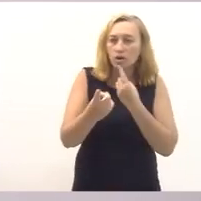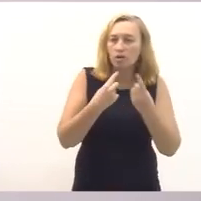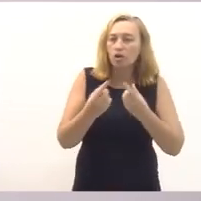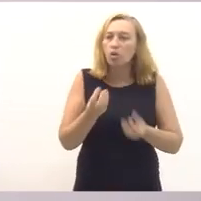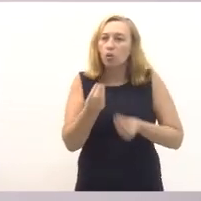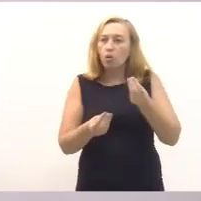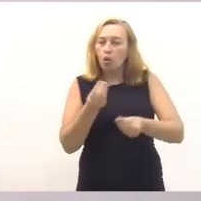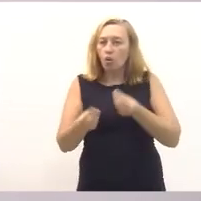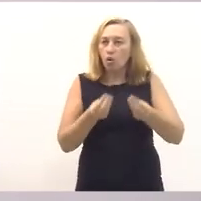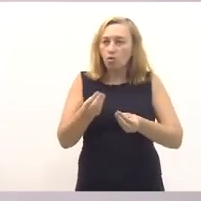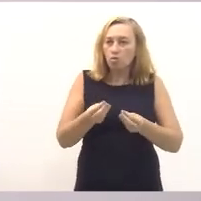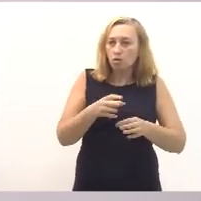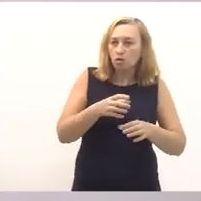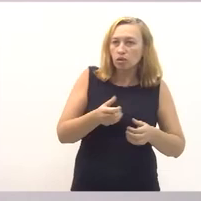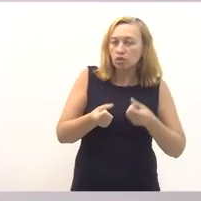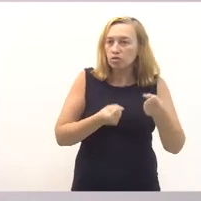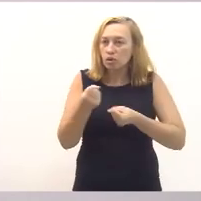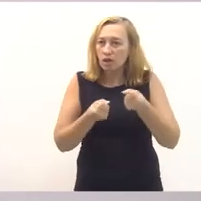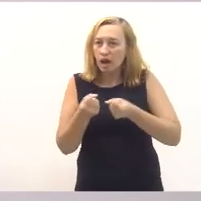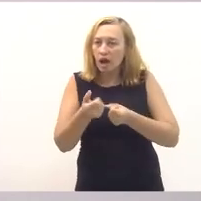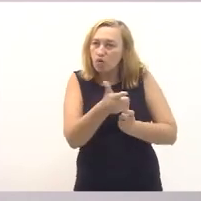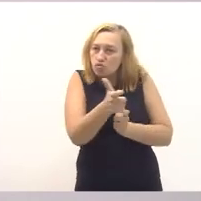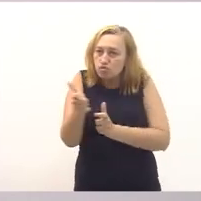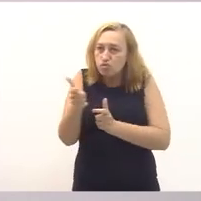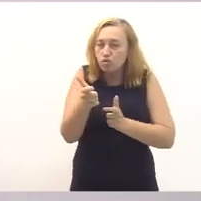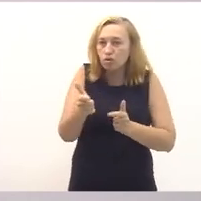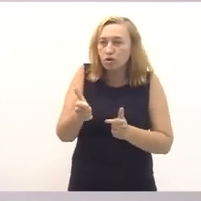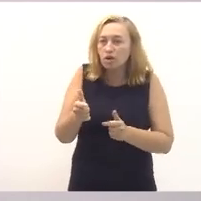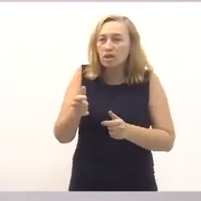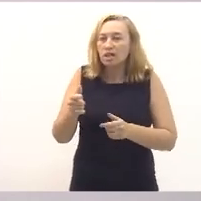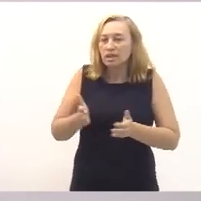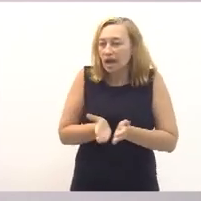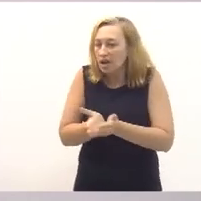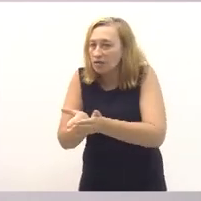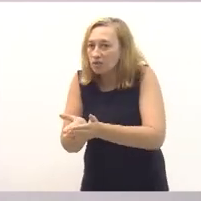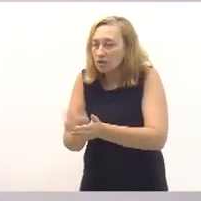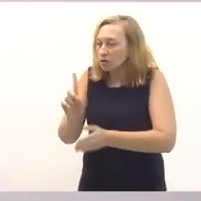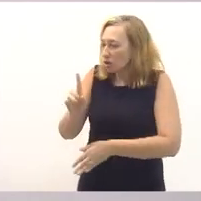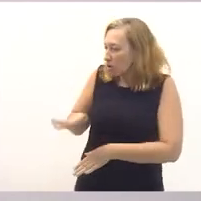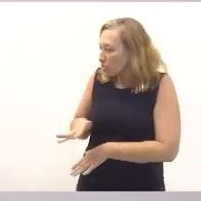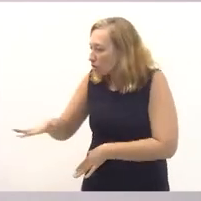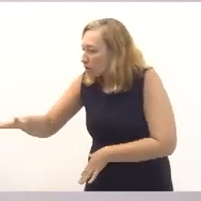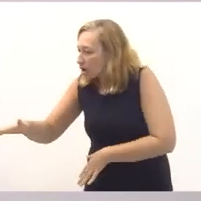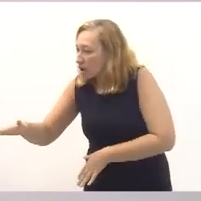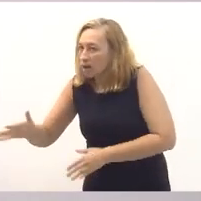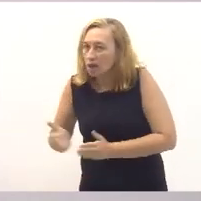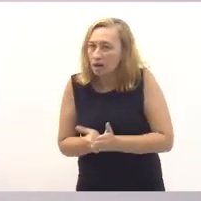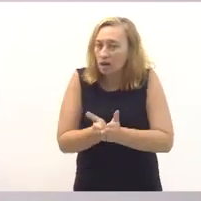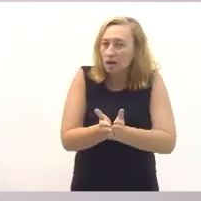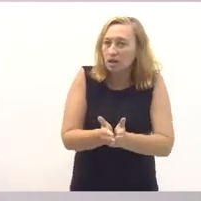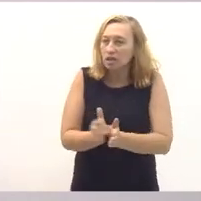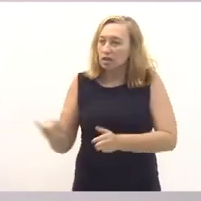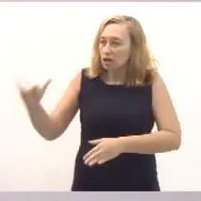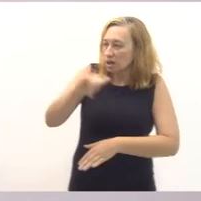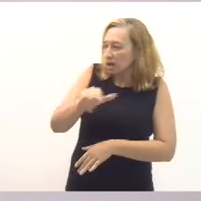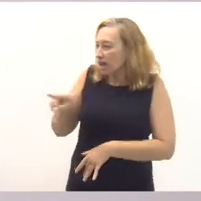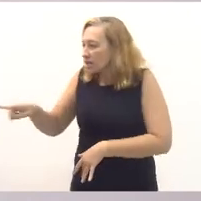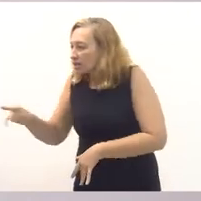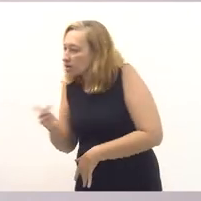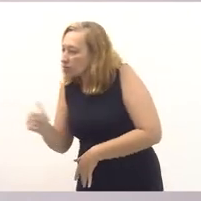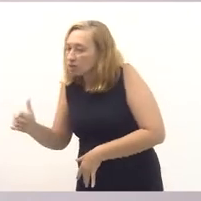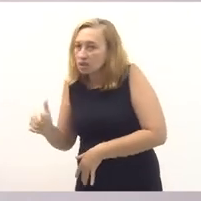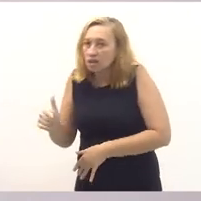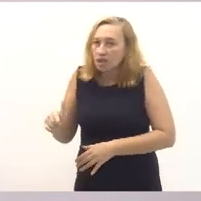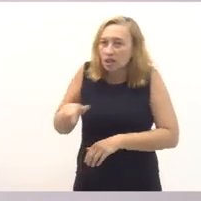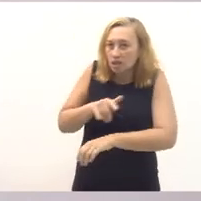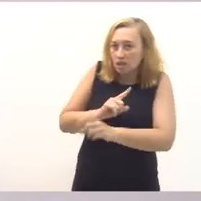R15 no morro não tem navio não sobe o morro aeroporto no morro contém lá também não tem Fronteira